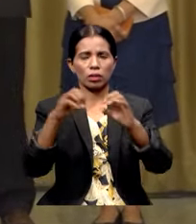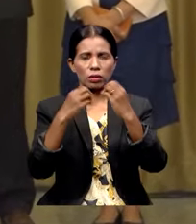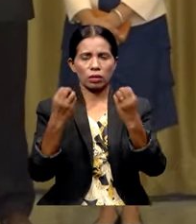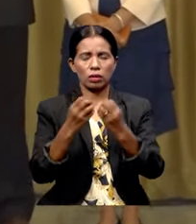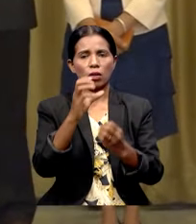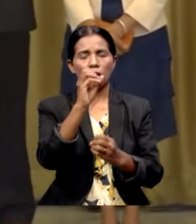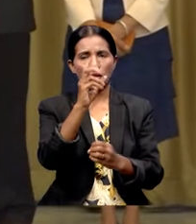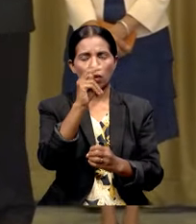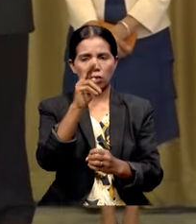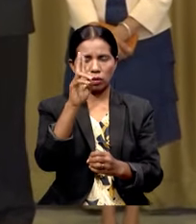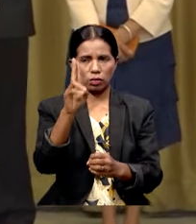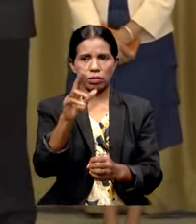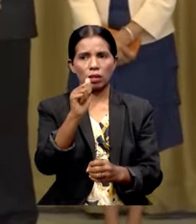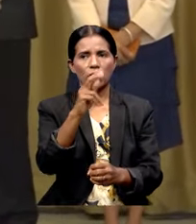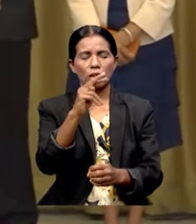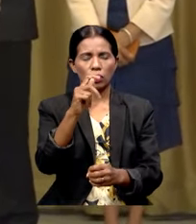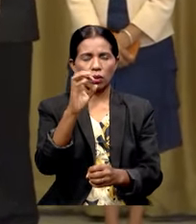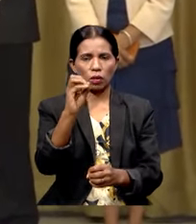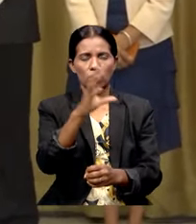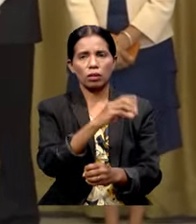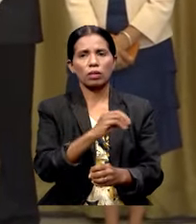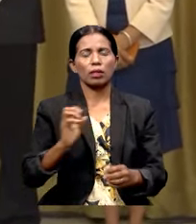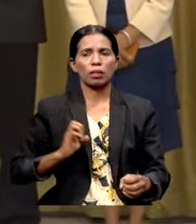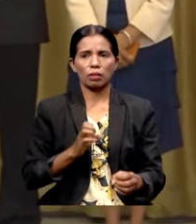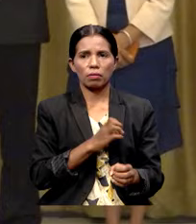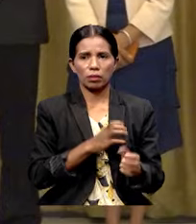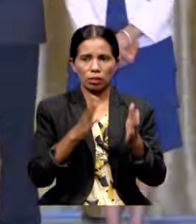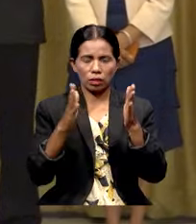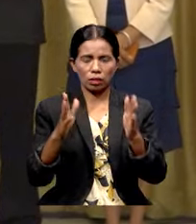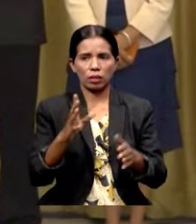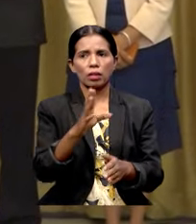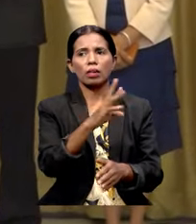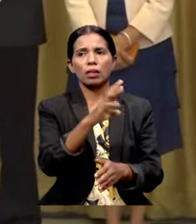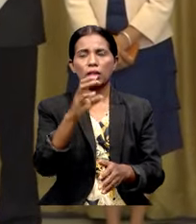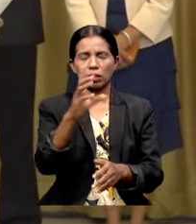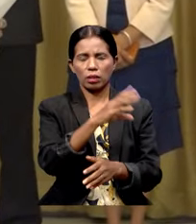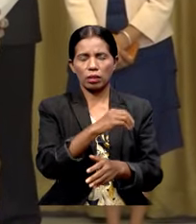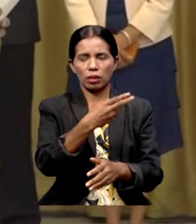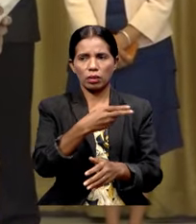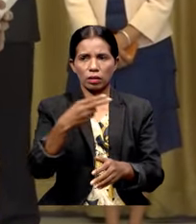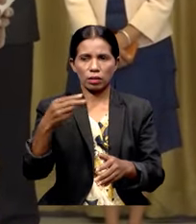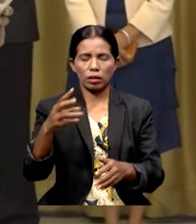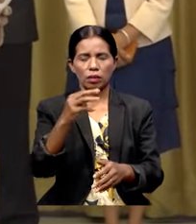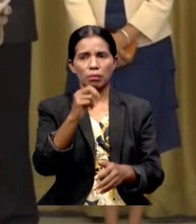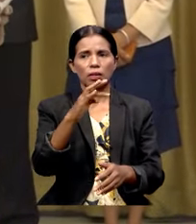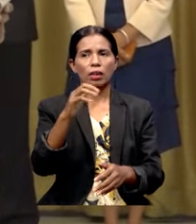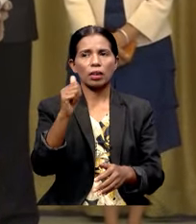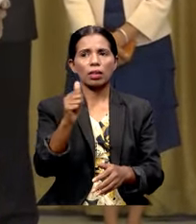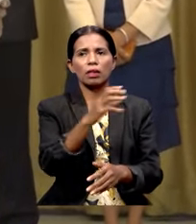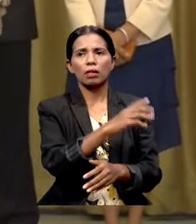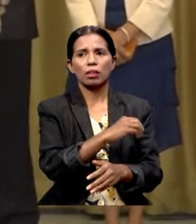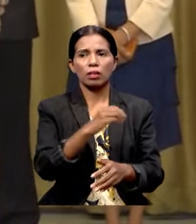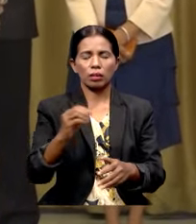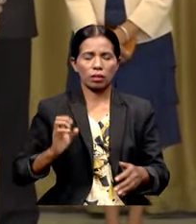Nações Unidas, António da Conceição, embaixador extraordinário da República Indonésia, Maria Ângela Guterres Viegas